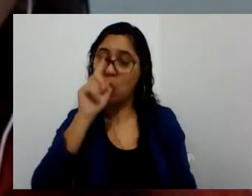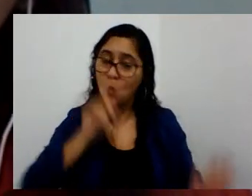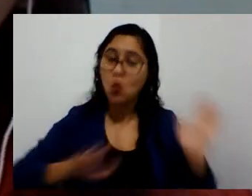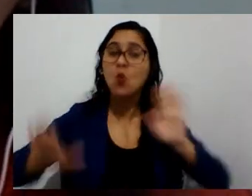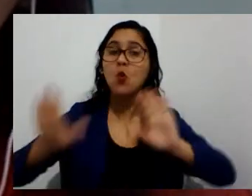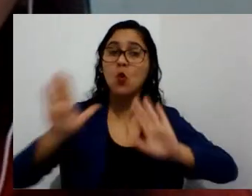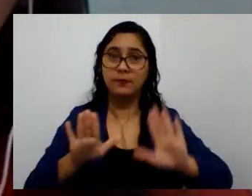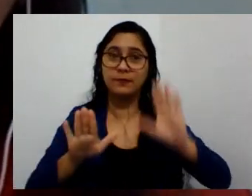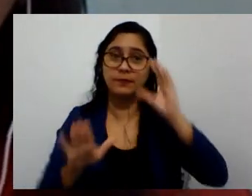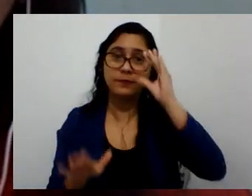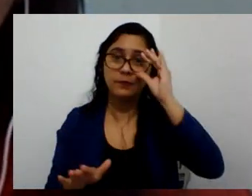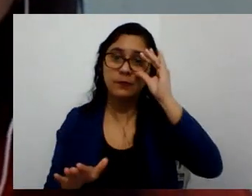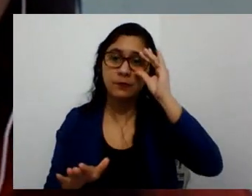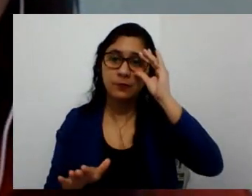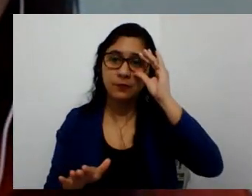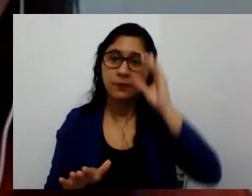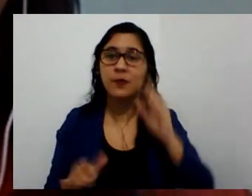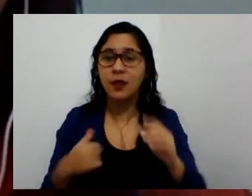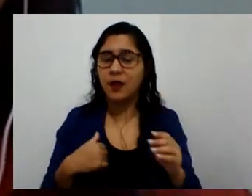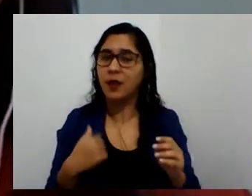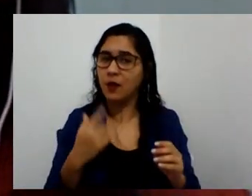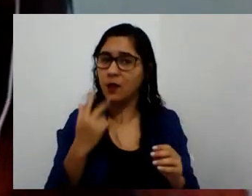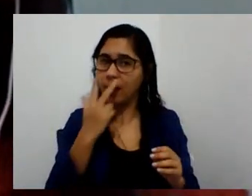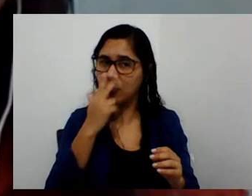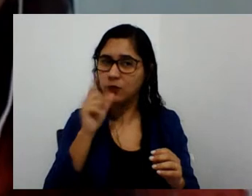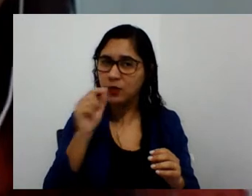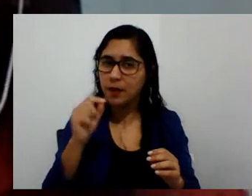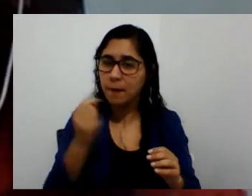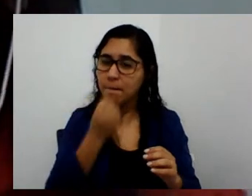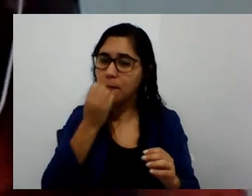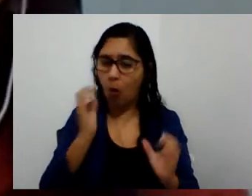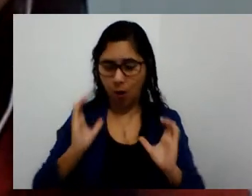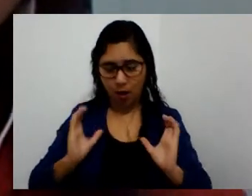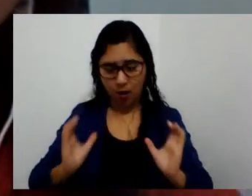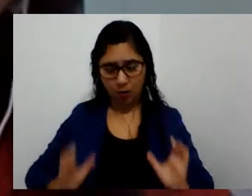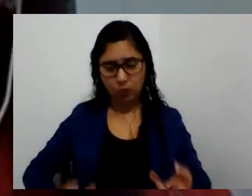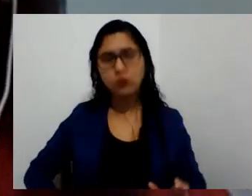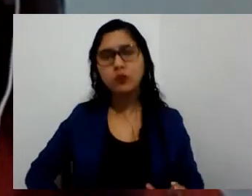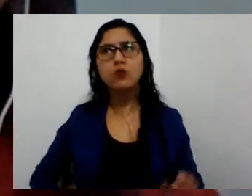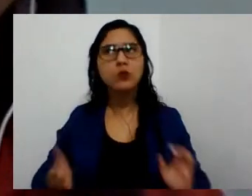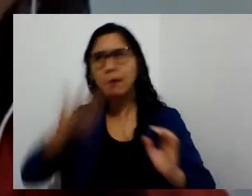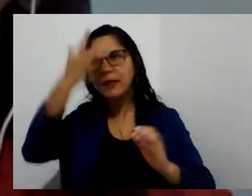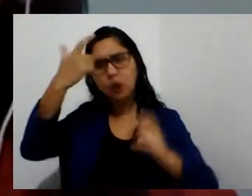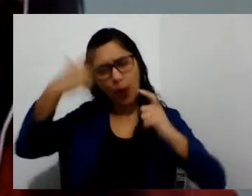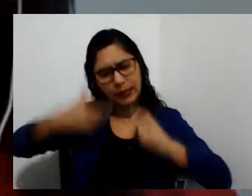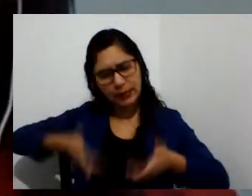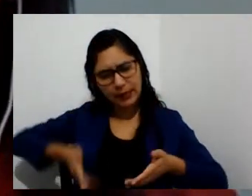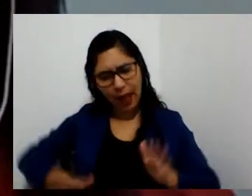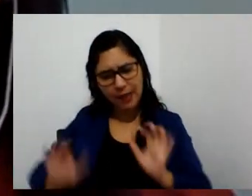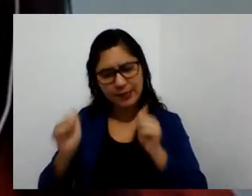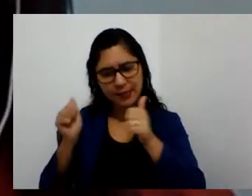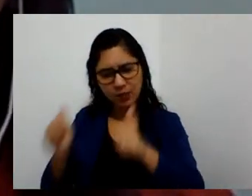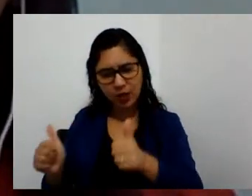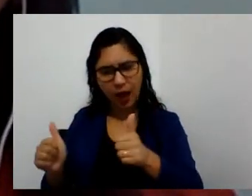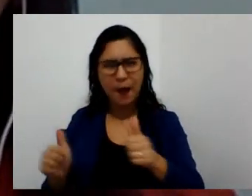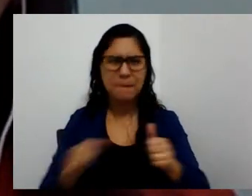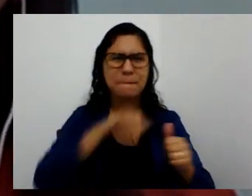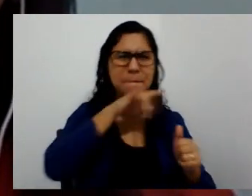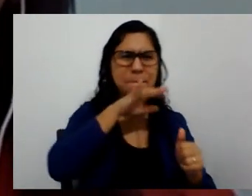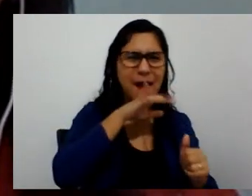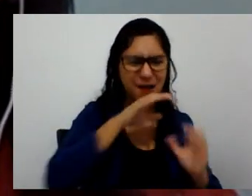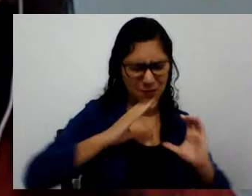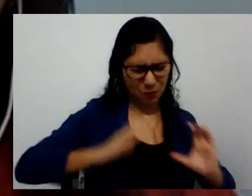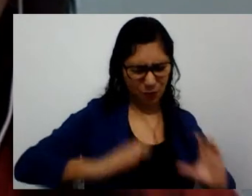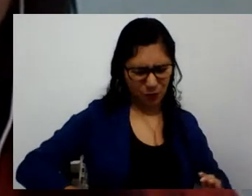Eu acredito que essas boas condutas, elas nascem já com as pessoas. Agora, as más condutas precisam realmente